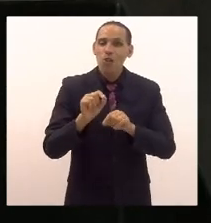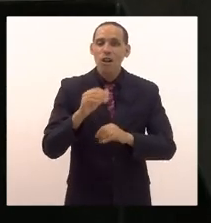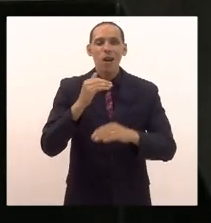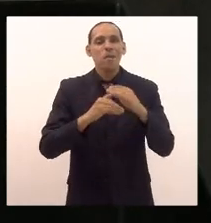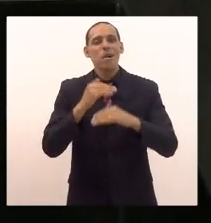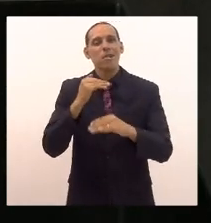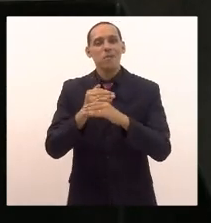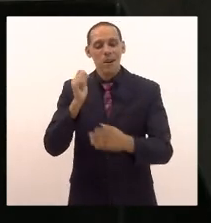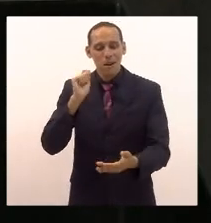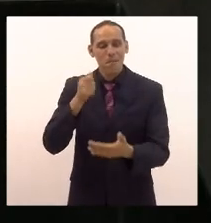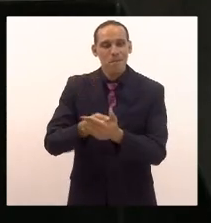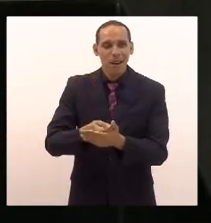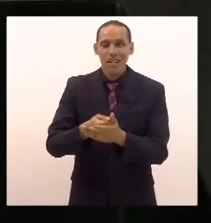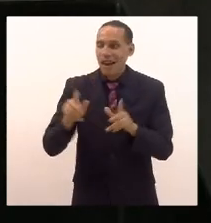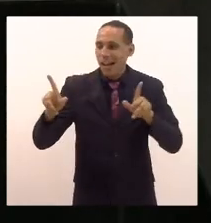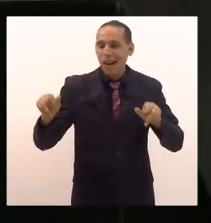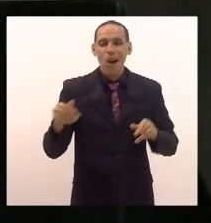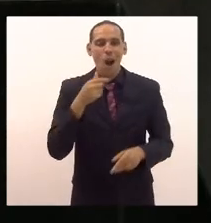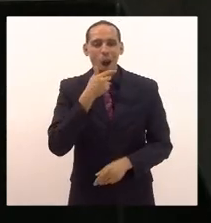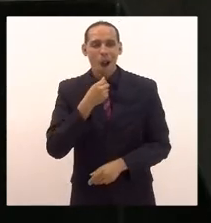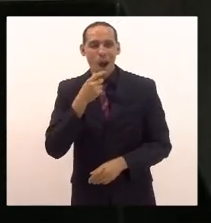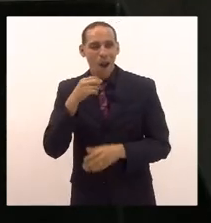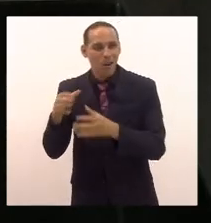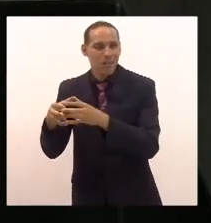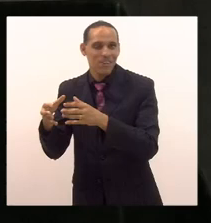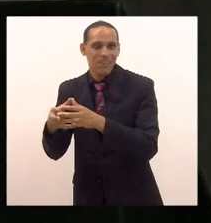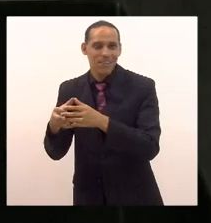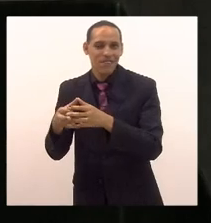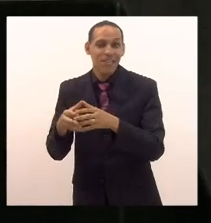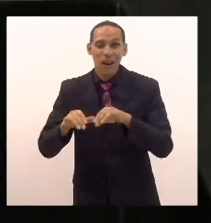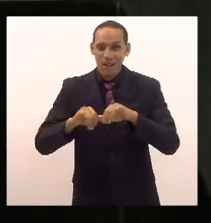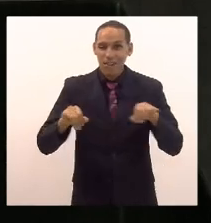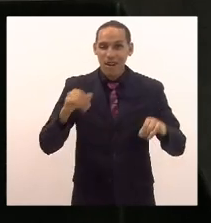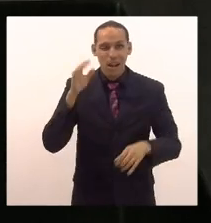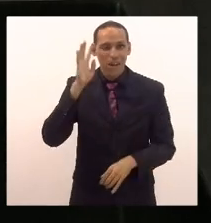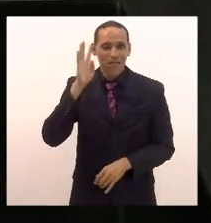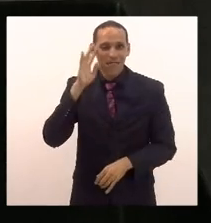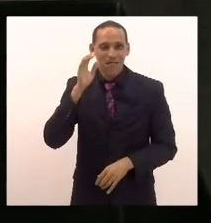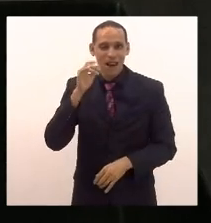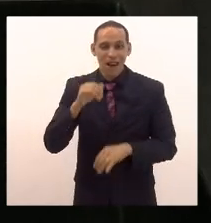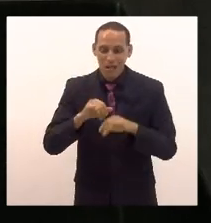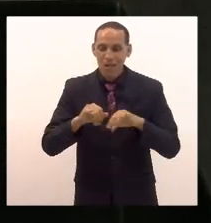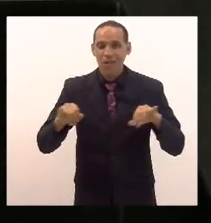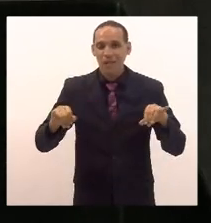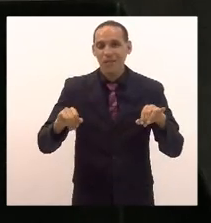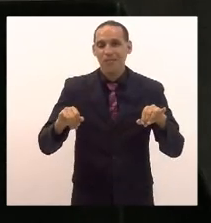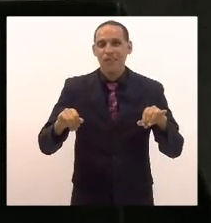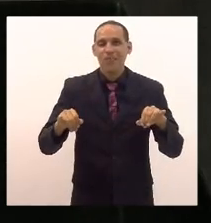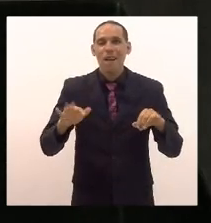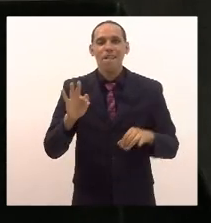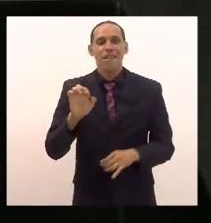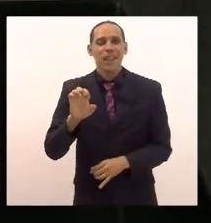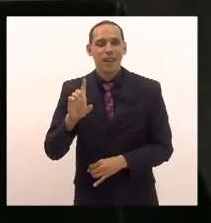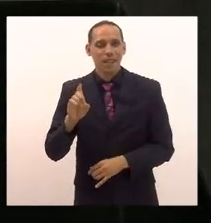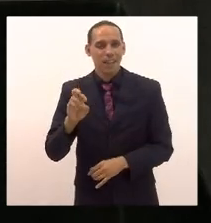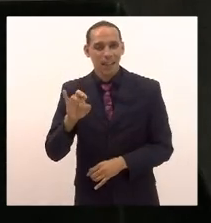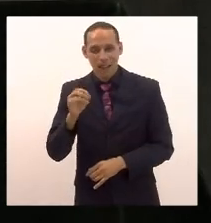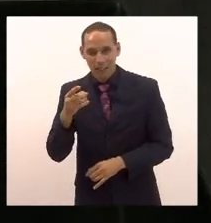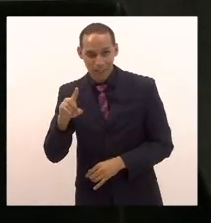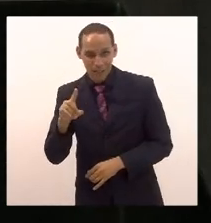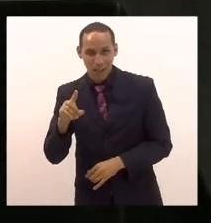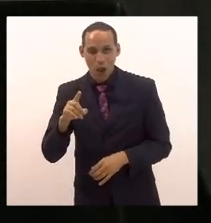pagamentos com a masculina anunciou nesta quarta-feira não é que foi ontem dia de ontem à federação de futebol